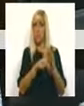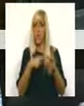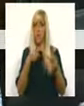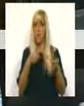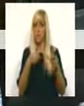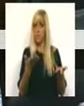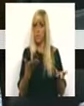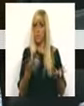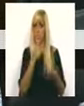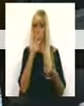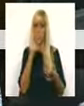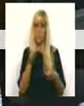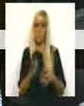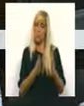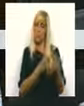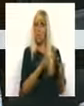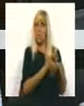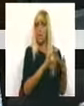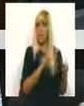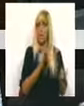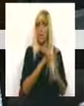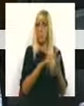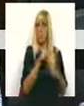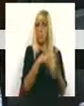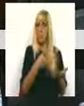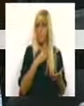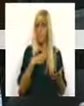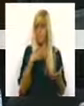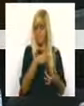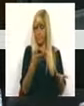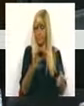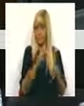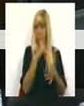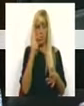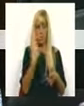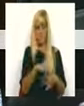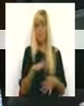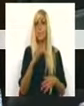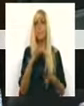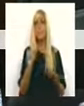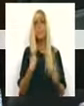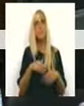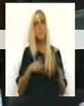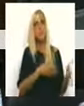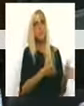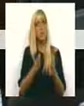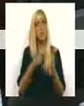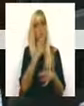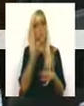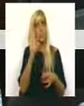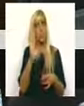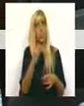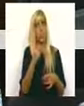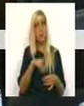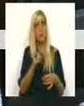investimento que tem compromissos por parte da empresa relativamente a esse tipo de investimento, mas a estratégia e os compromissos que a Unicer tem